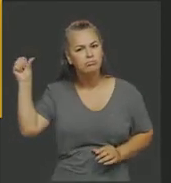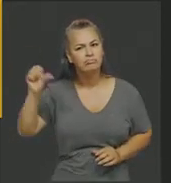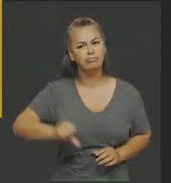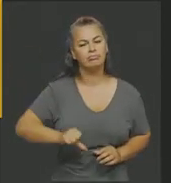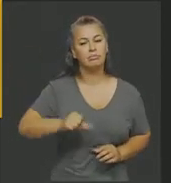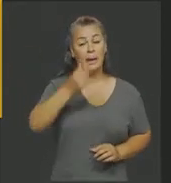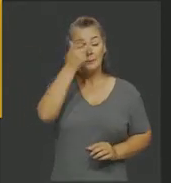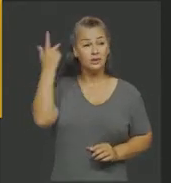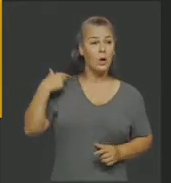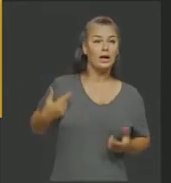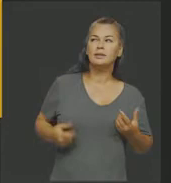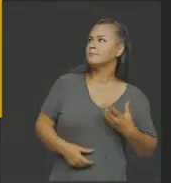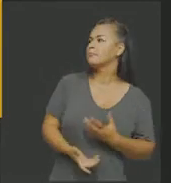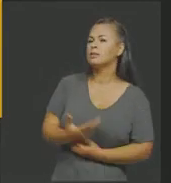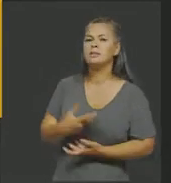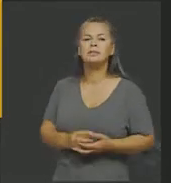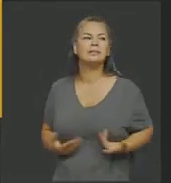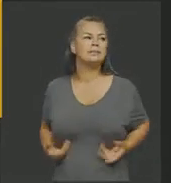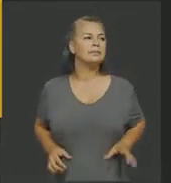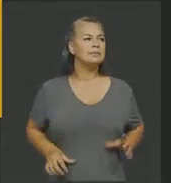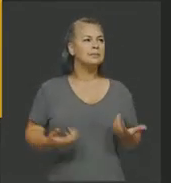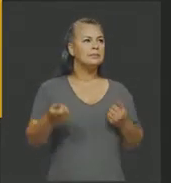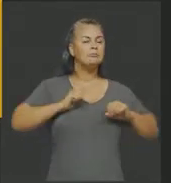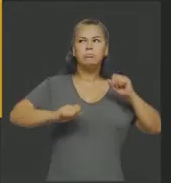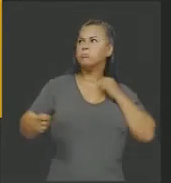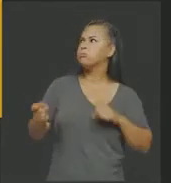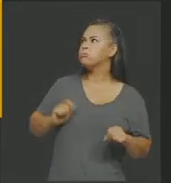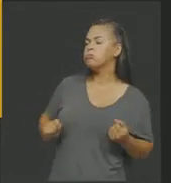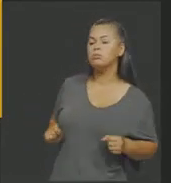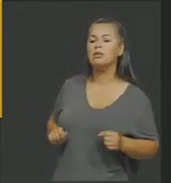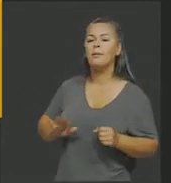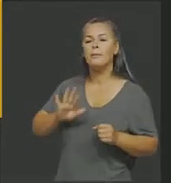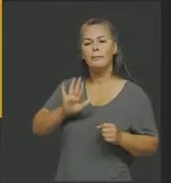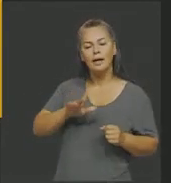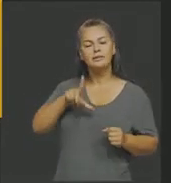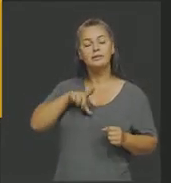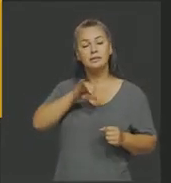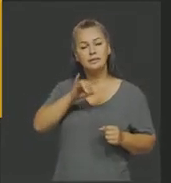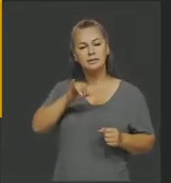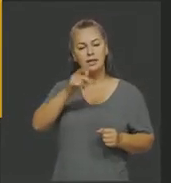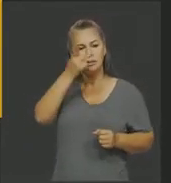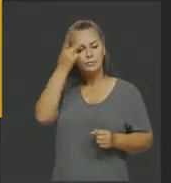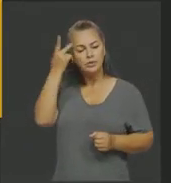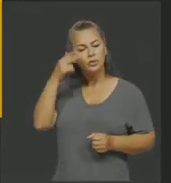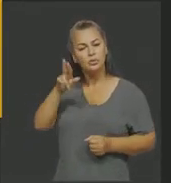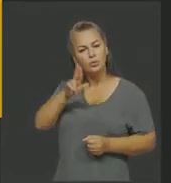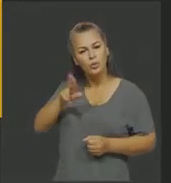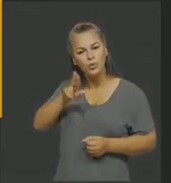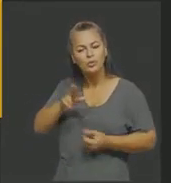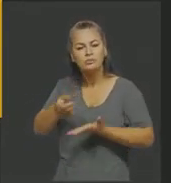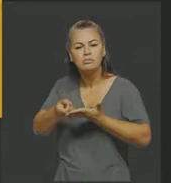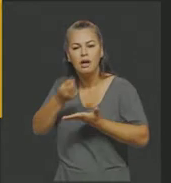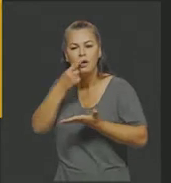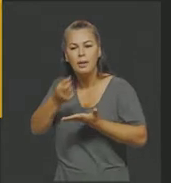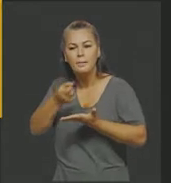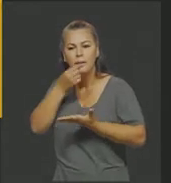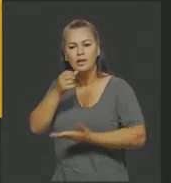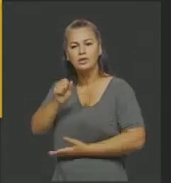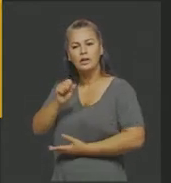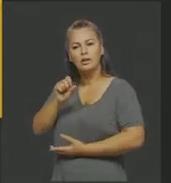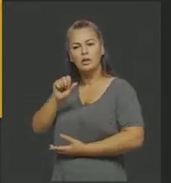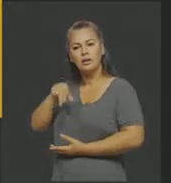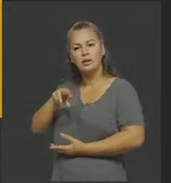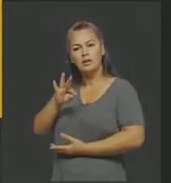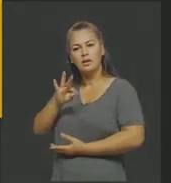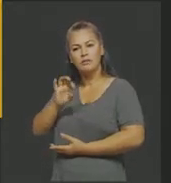eufórica, tá? Anfetaminas, que muitas substâncias usadas para poder tirar apetite, tá? Que também são usadas como droga.